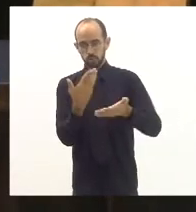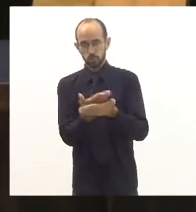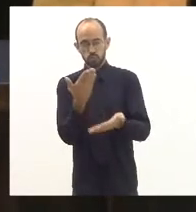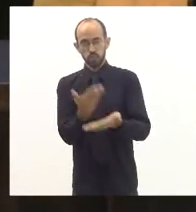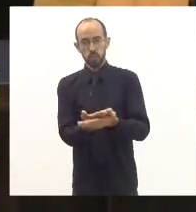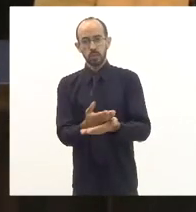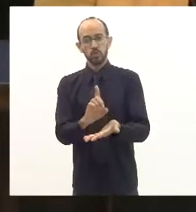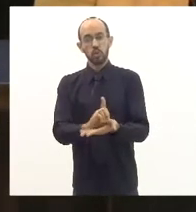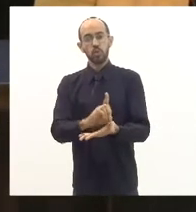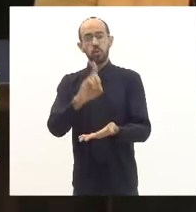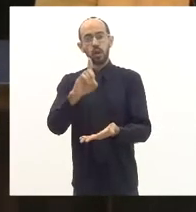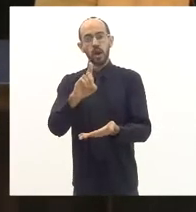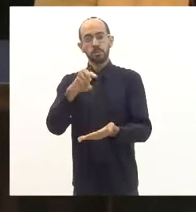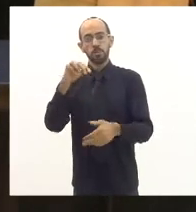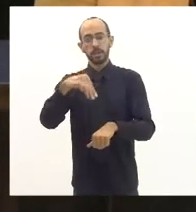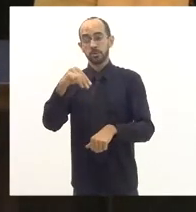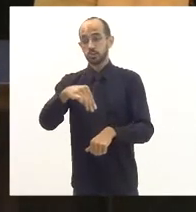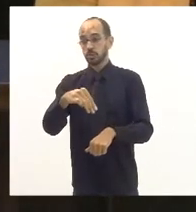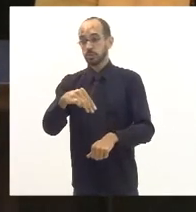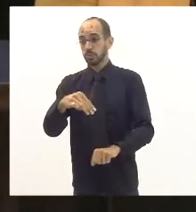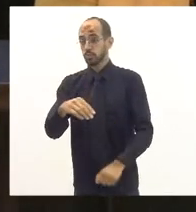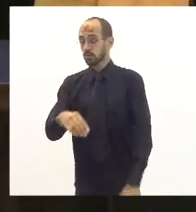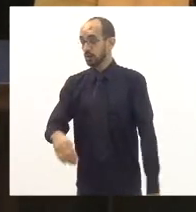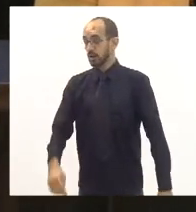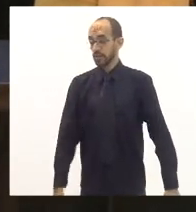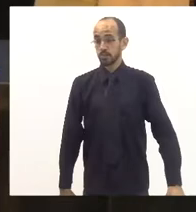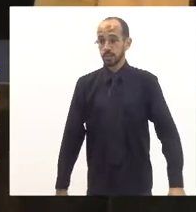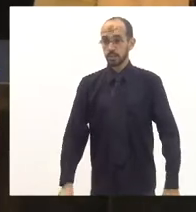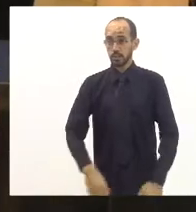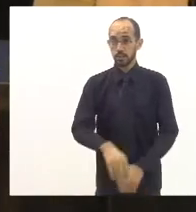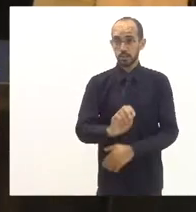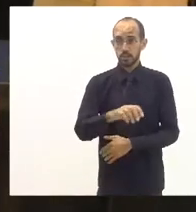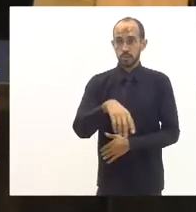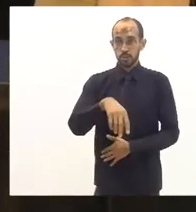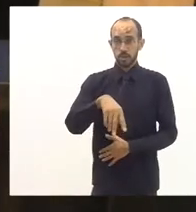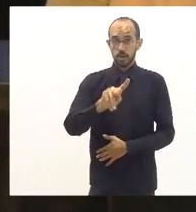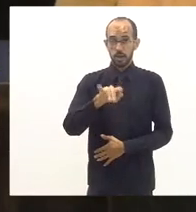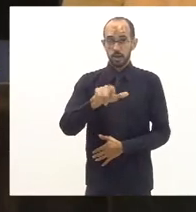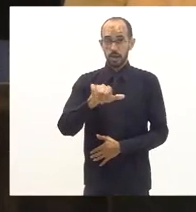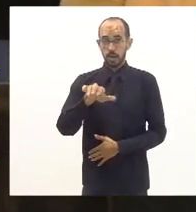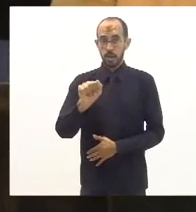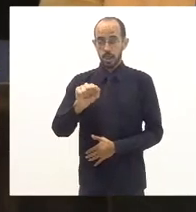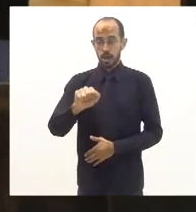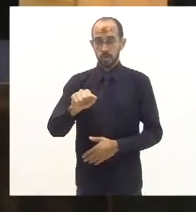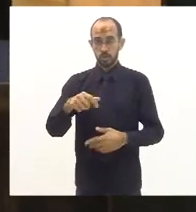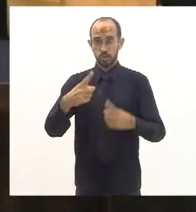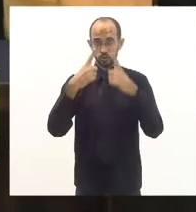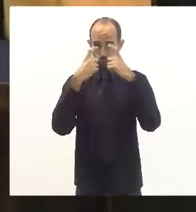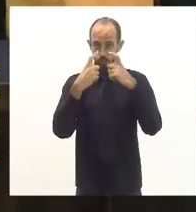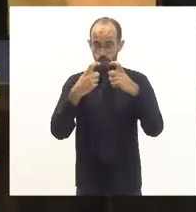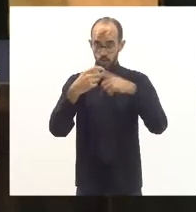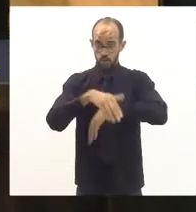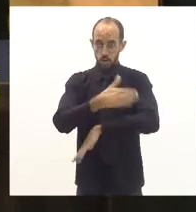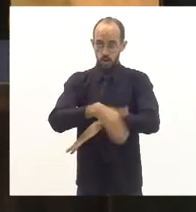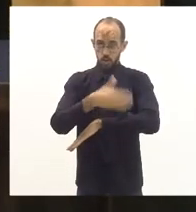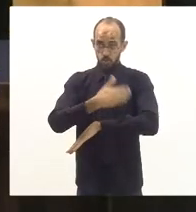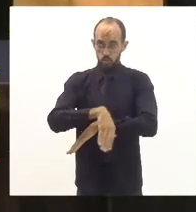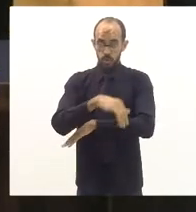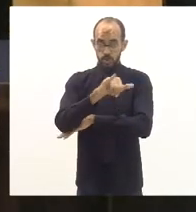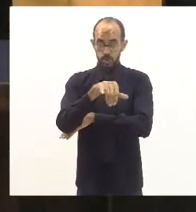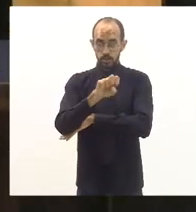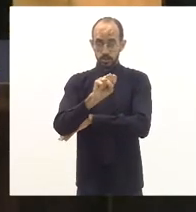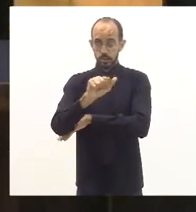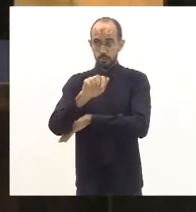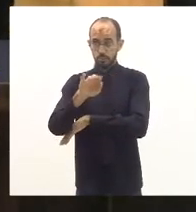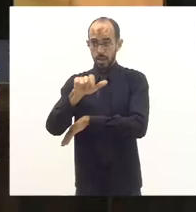A segunda que nós vamos ouvir é a Taila Rodrigues, sofreu discriminação em via pública, e a Isabela Barbosa